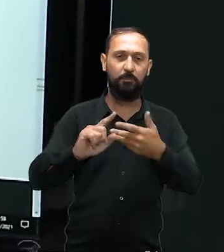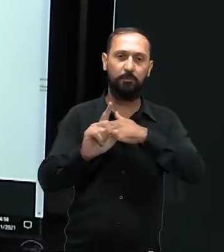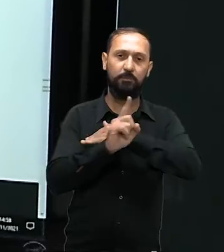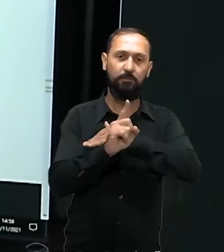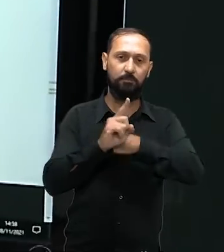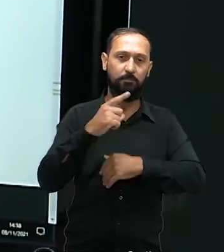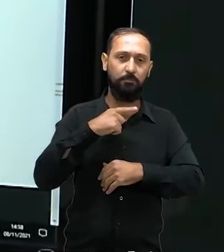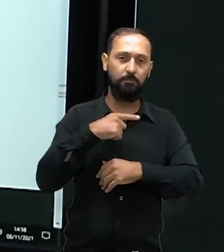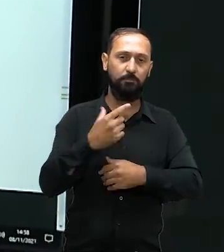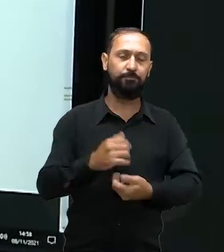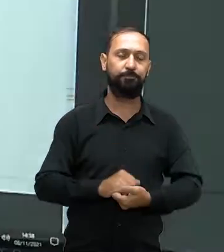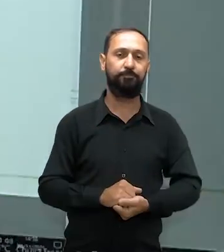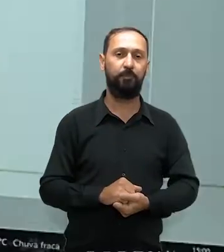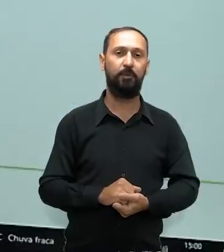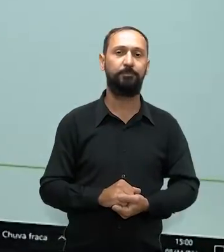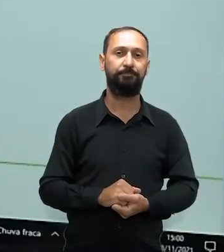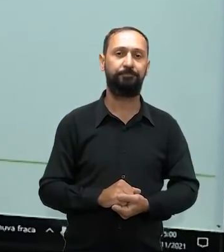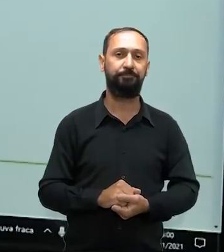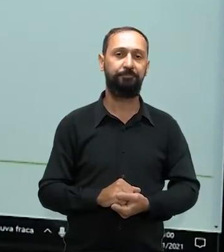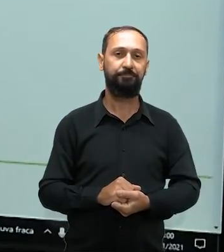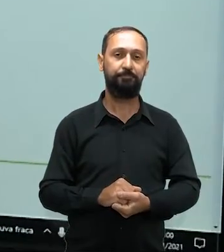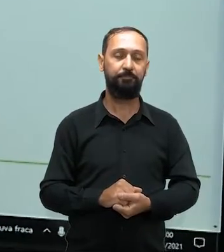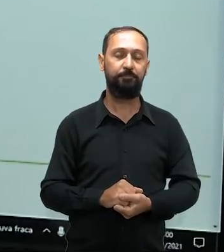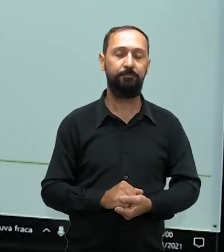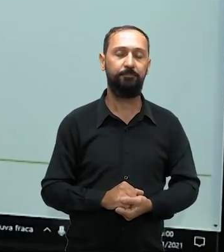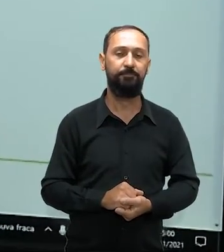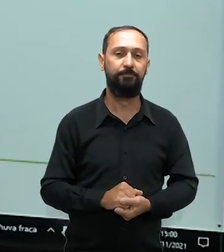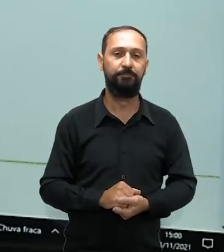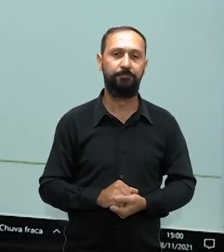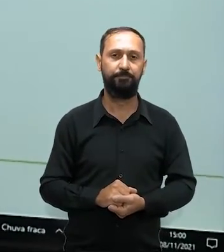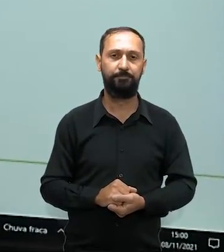ofertados. Olha só, tem aqui